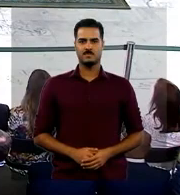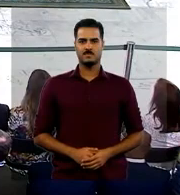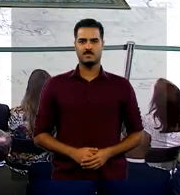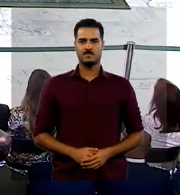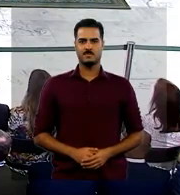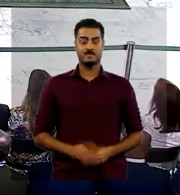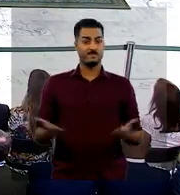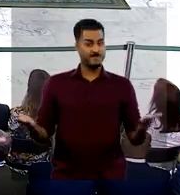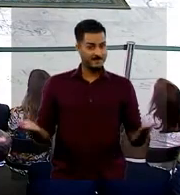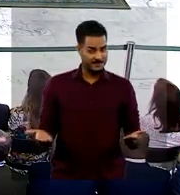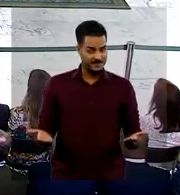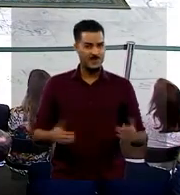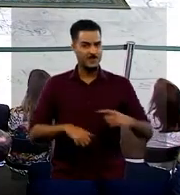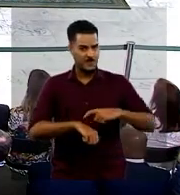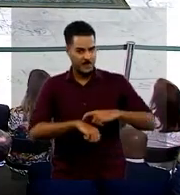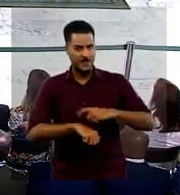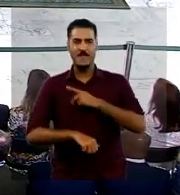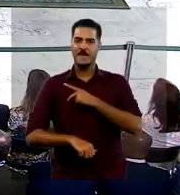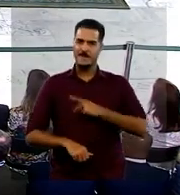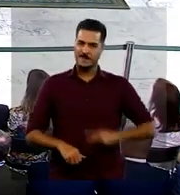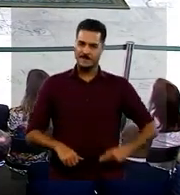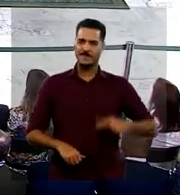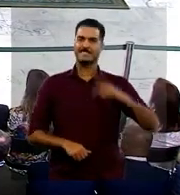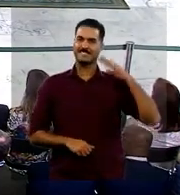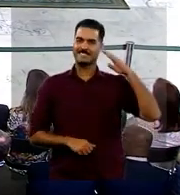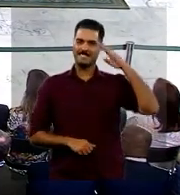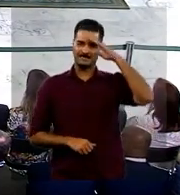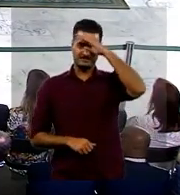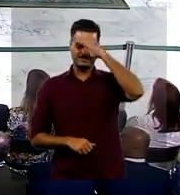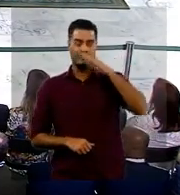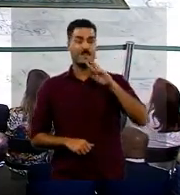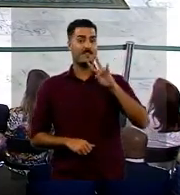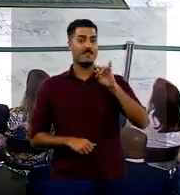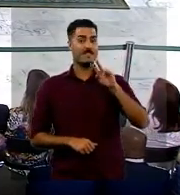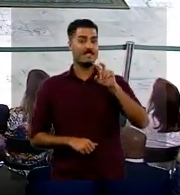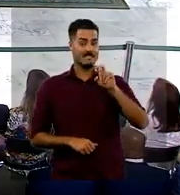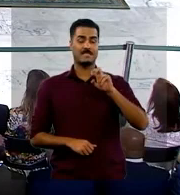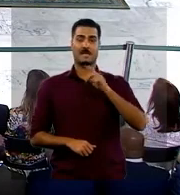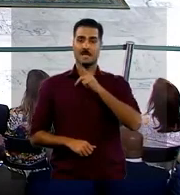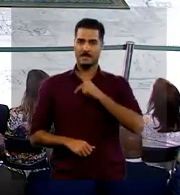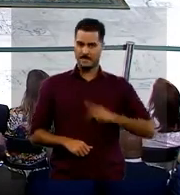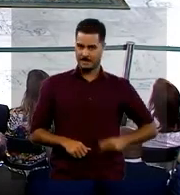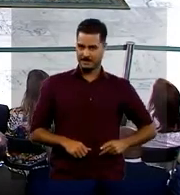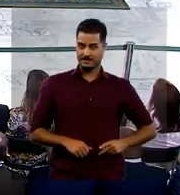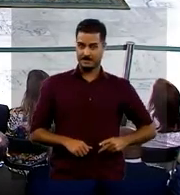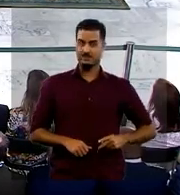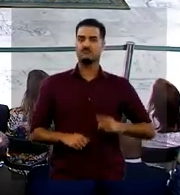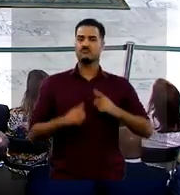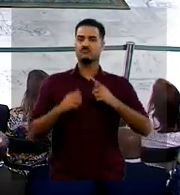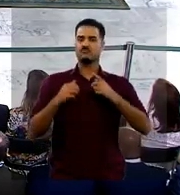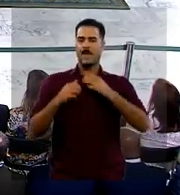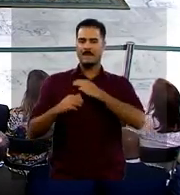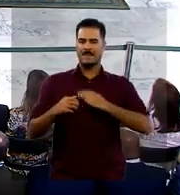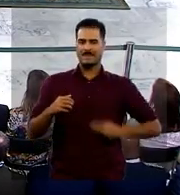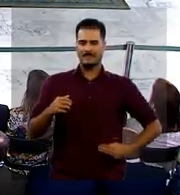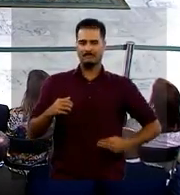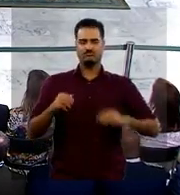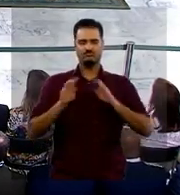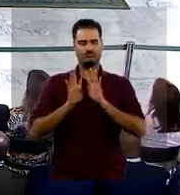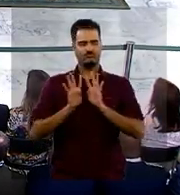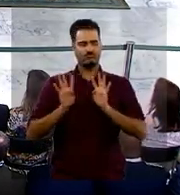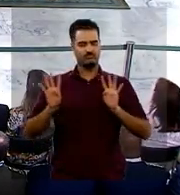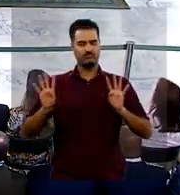Neste momento, o presidente da República, o vice-presidente da República, os ministros de Estado e os comandantes de